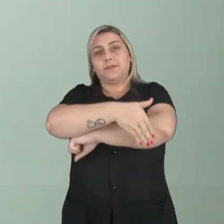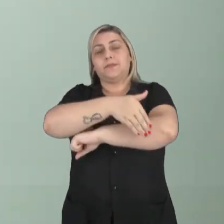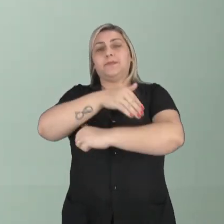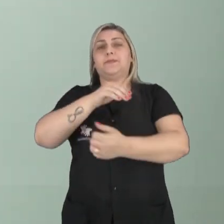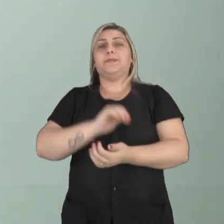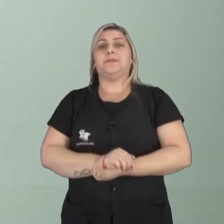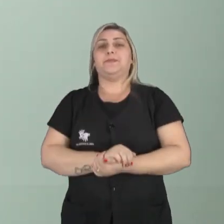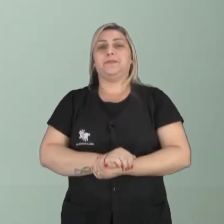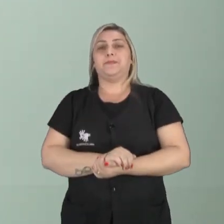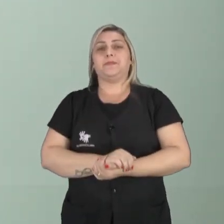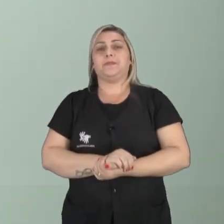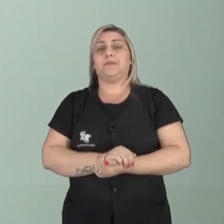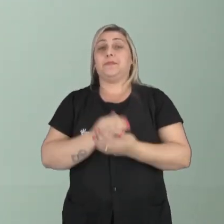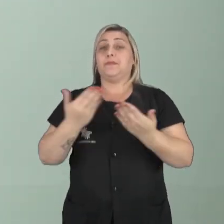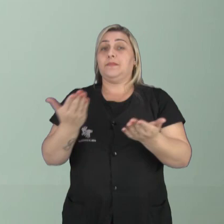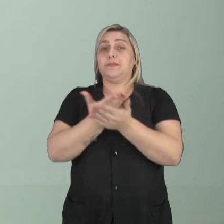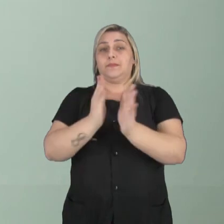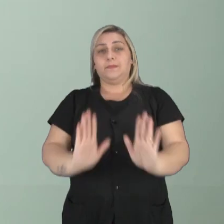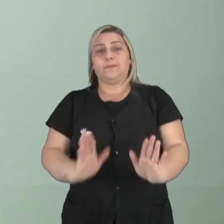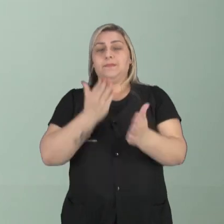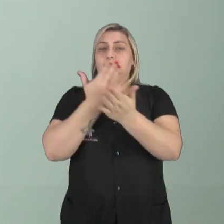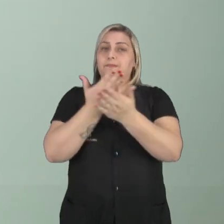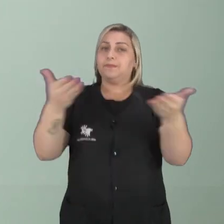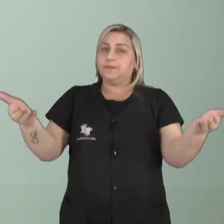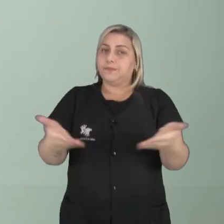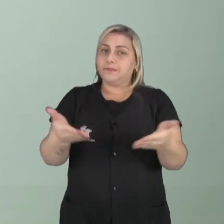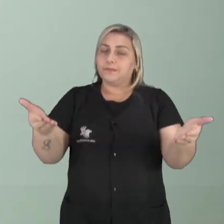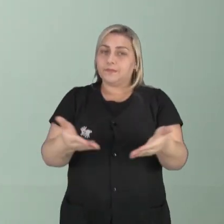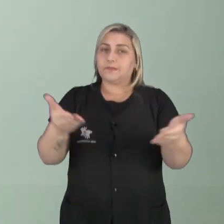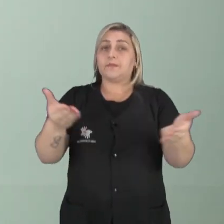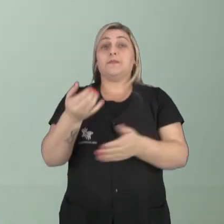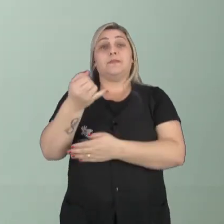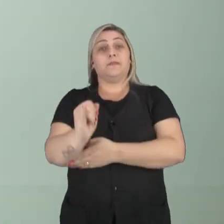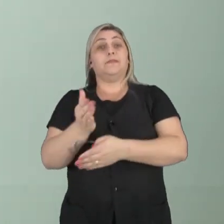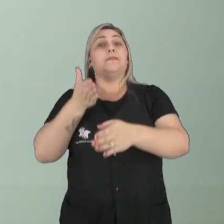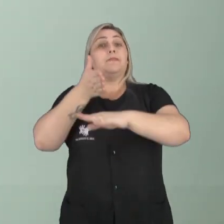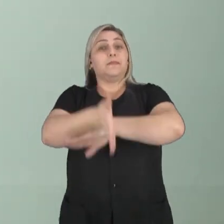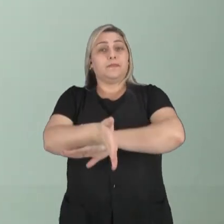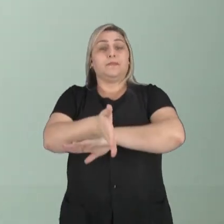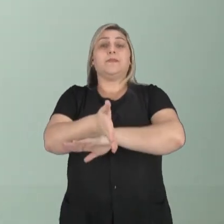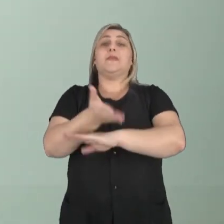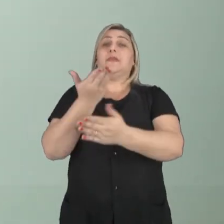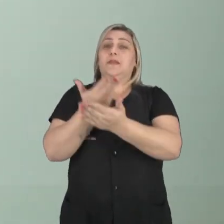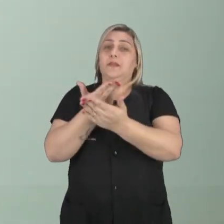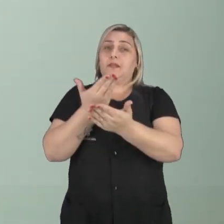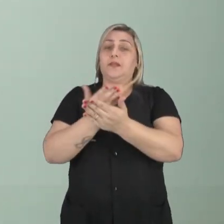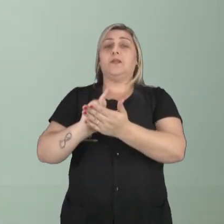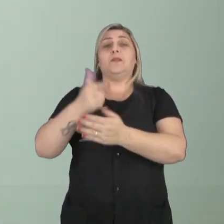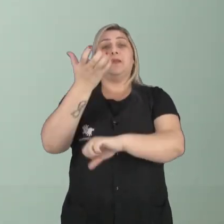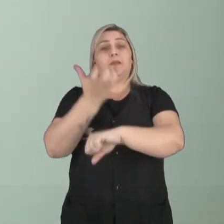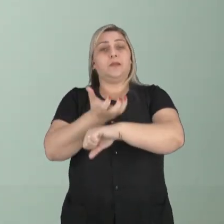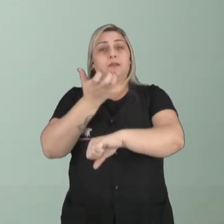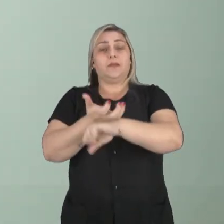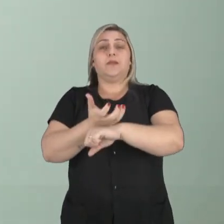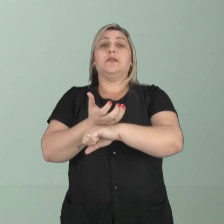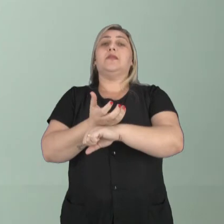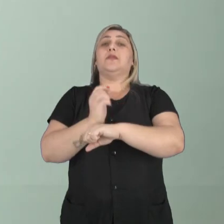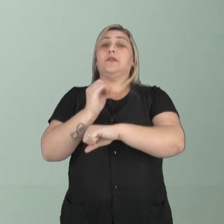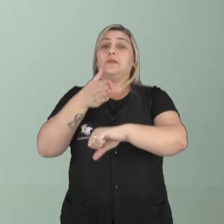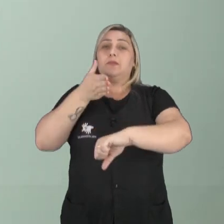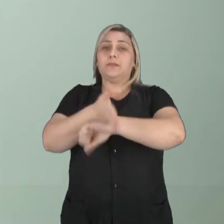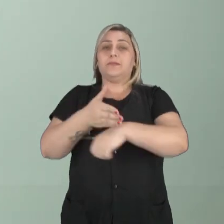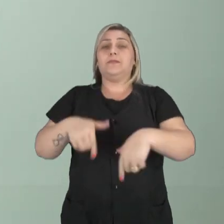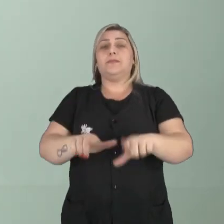ver os imprevistos. Com isso, encerramos nossa aula de hoje. Se você quiser acessar essa ou outro componente curricular,